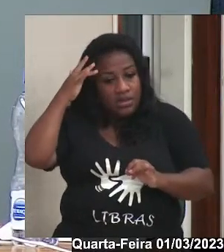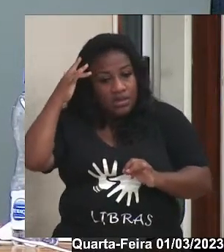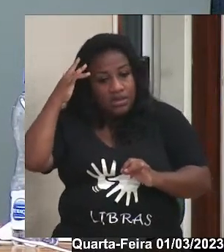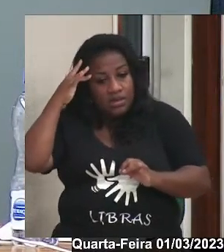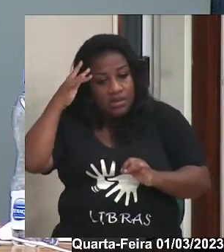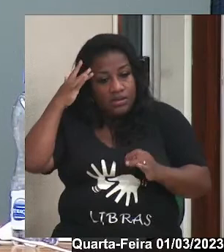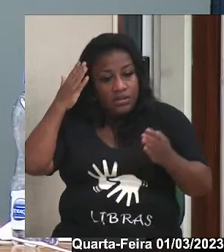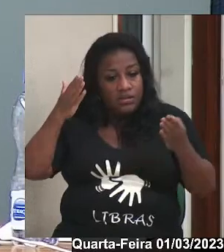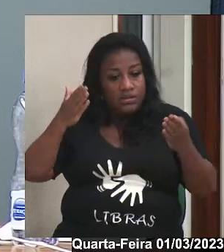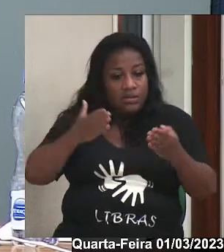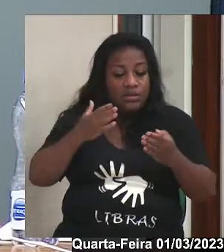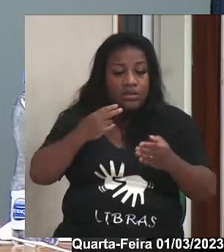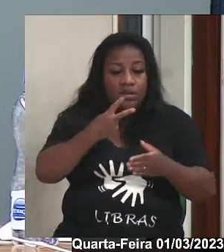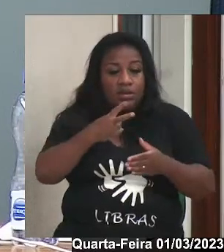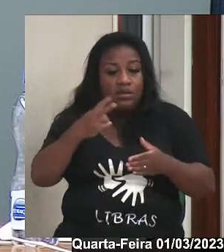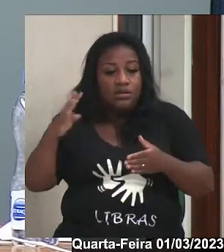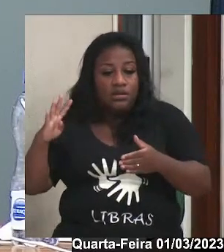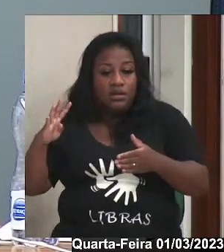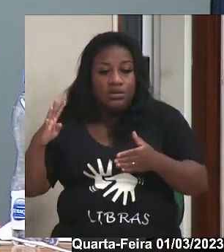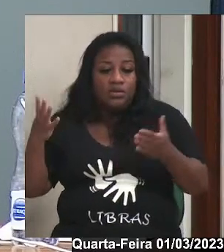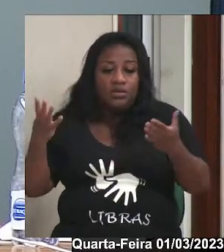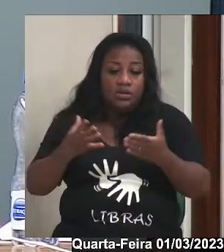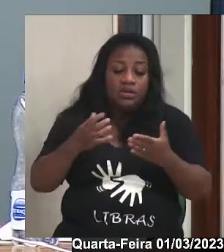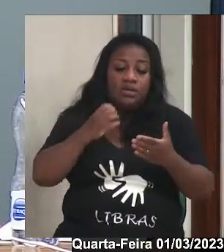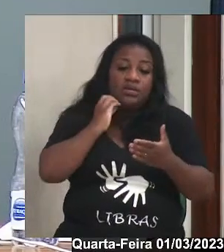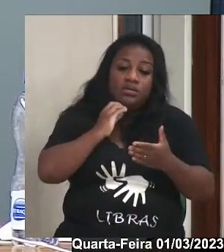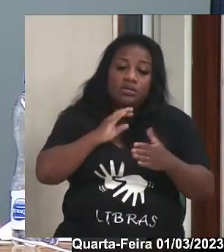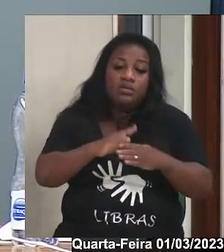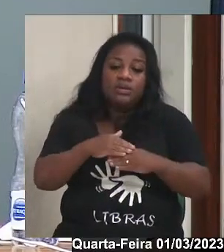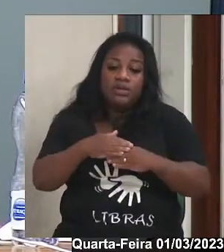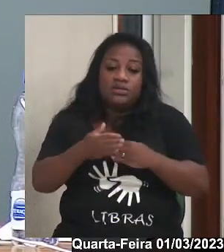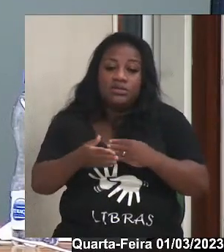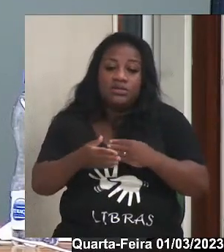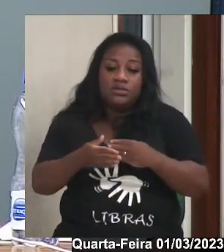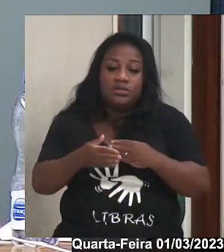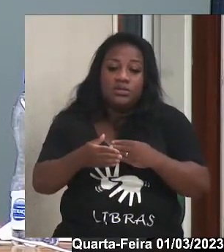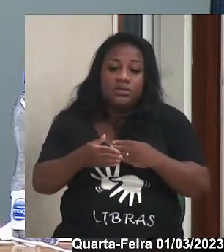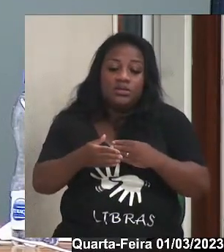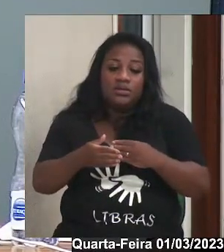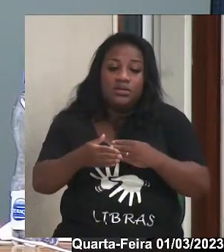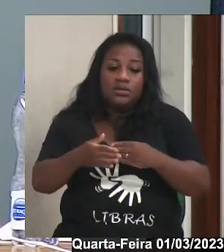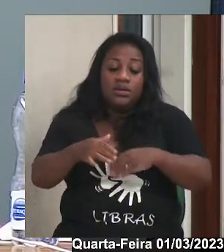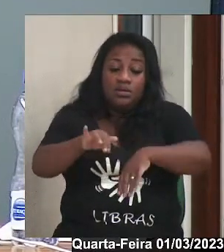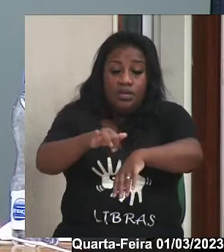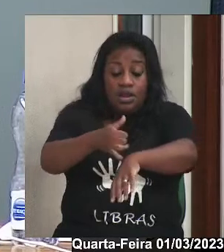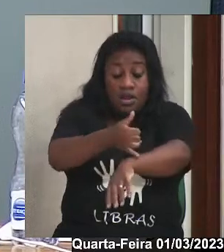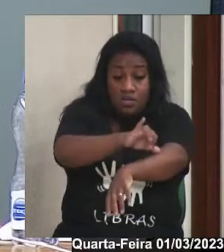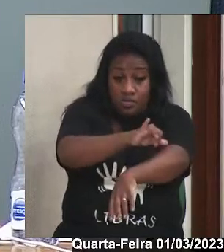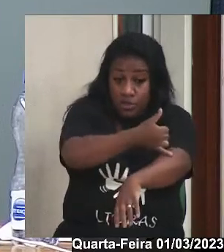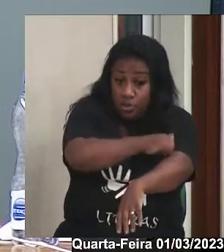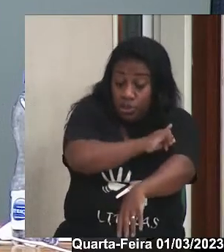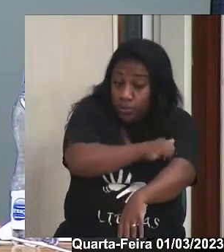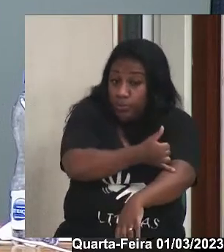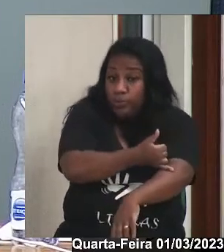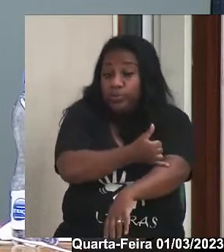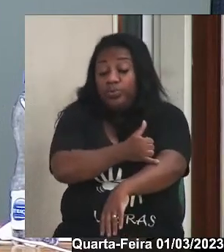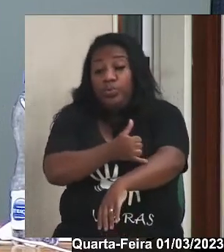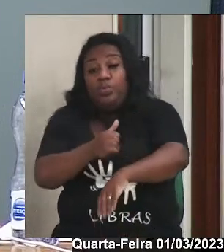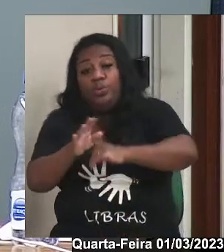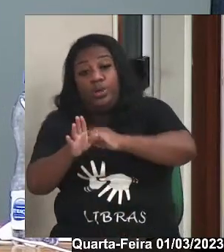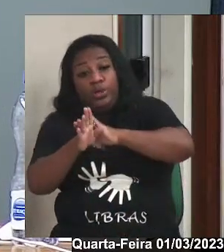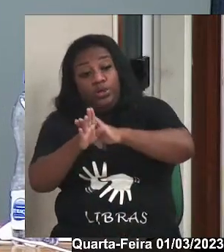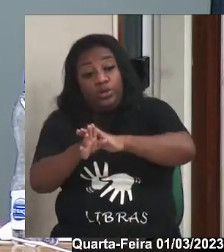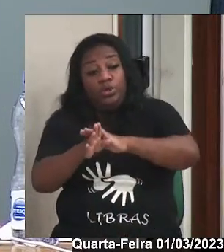mobilidade reduzida, principalmente para pacientes com obesidade grau 3, obesidade mórbida,